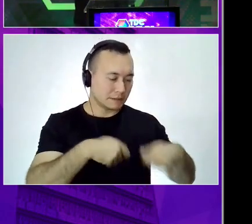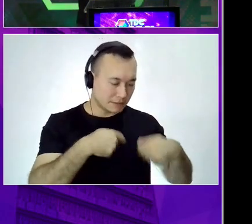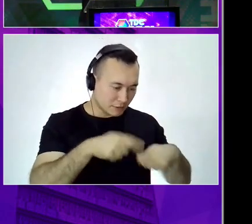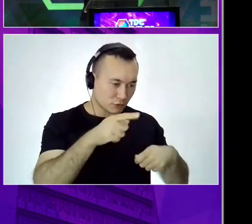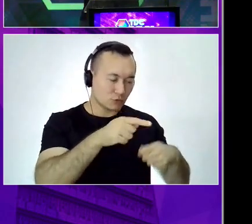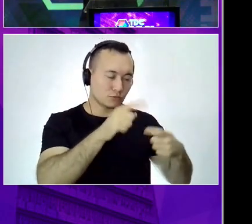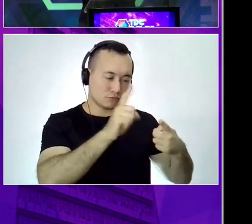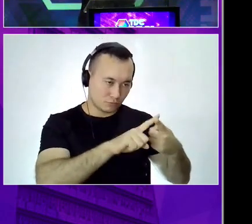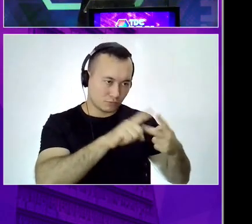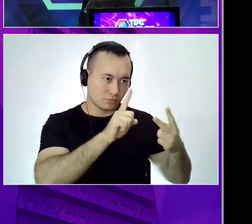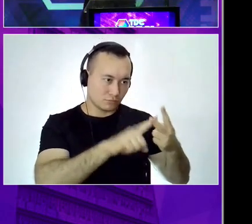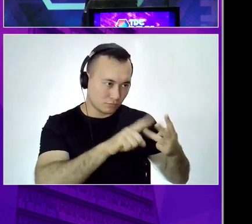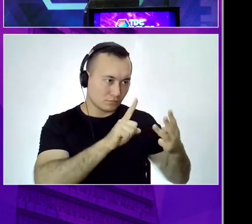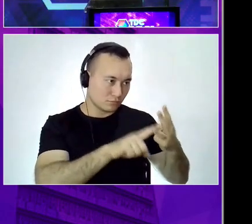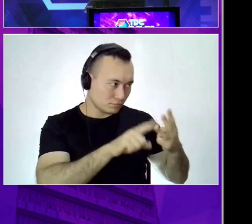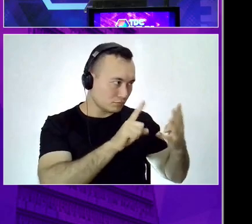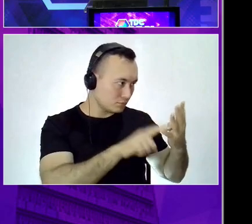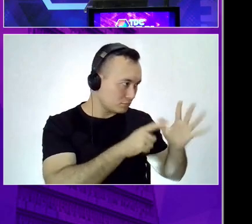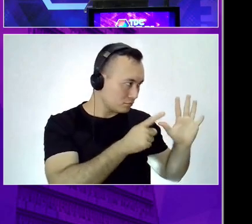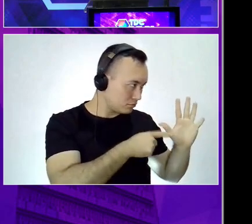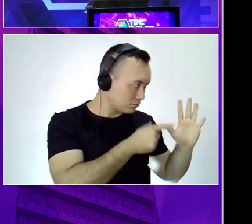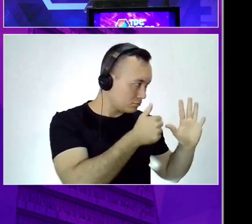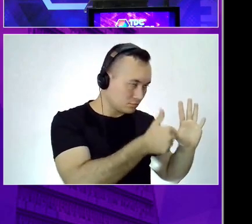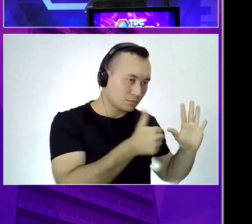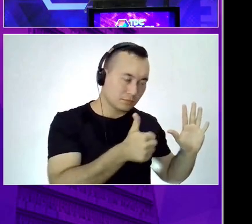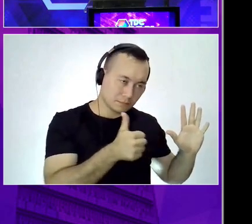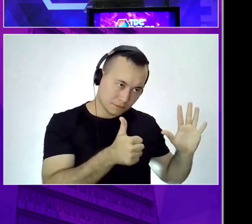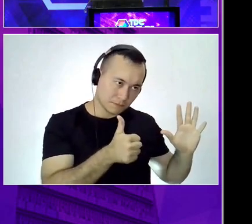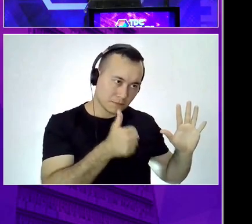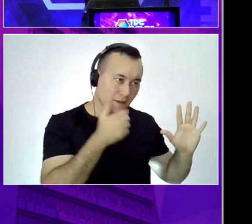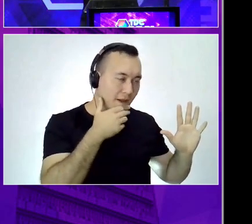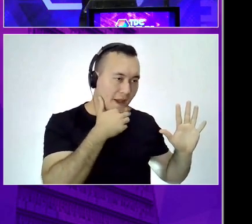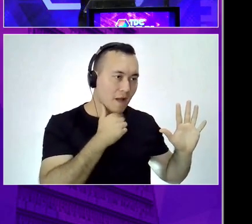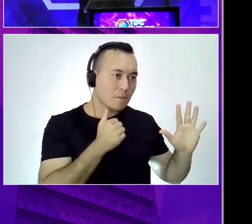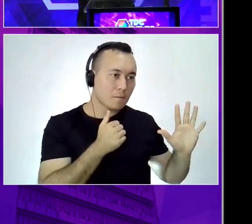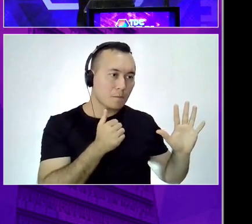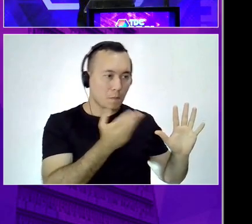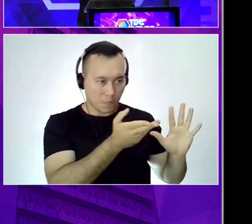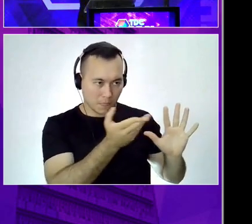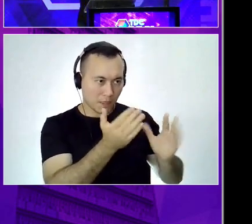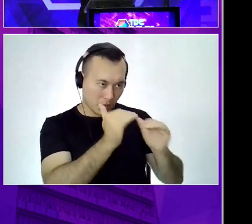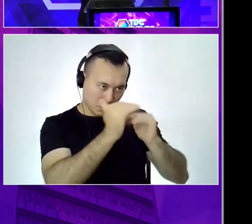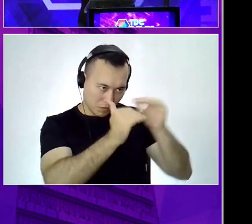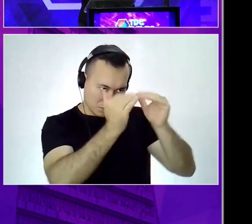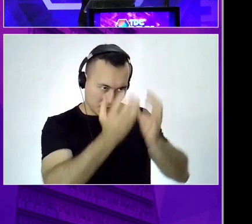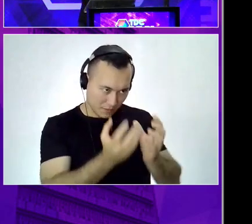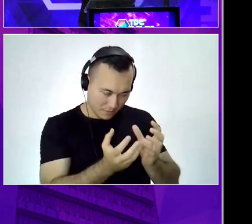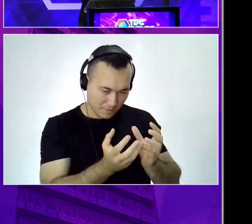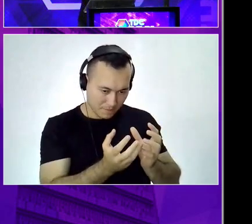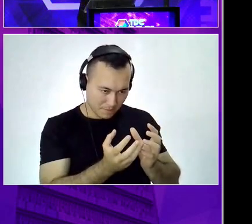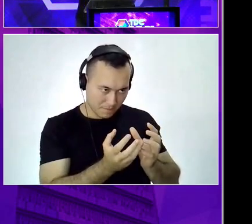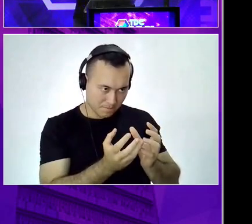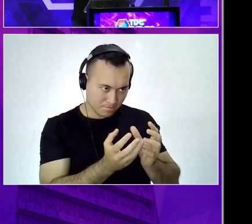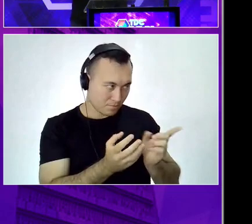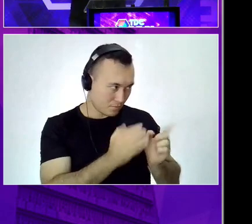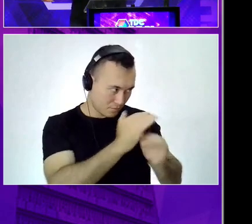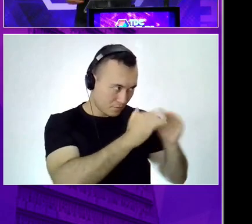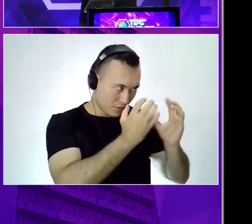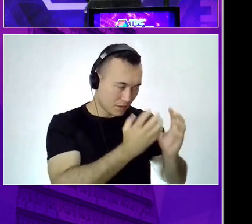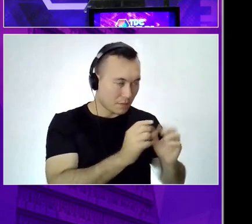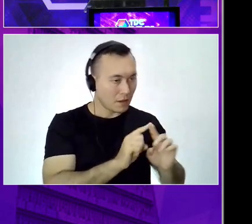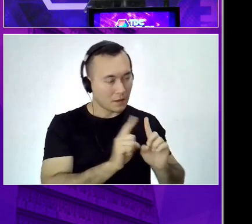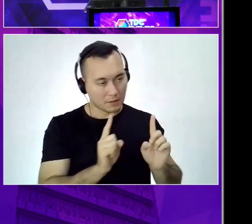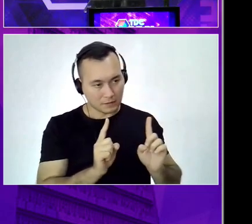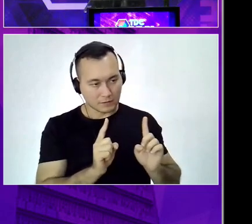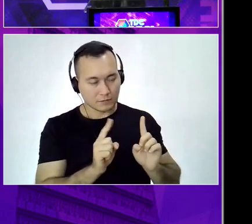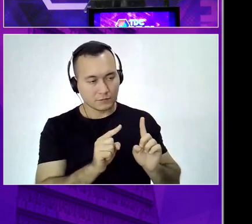cobrar, né? Eu não posso cobrar do cara, eu gostaria que você é, falasse mais nas reuniões, se eu